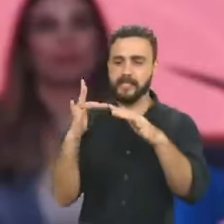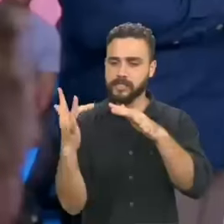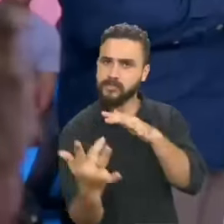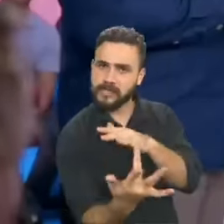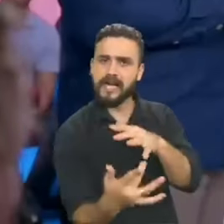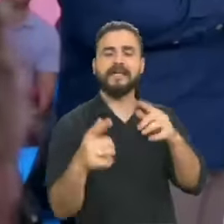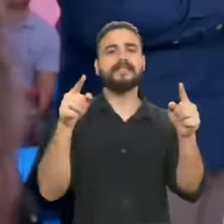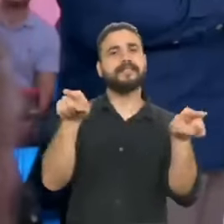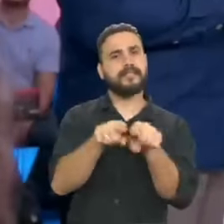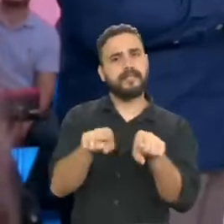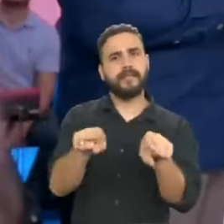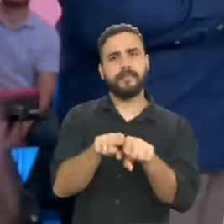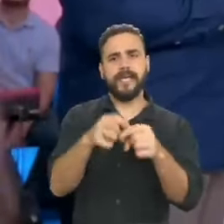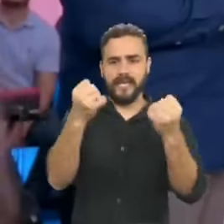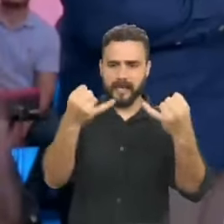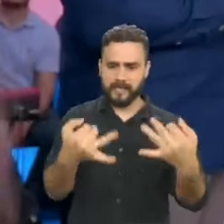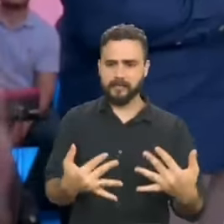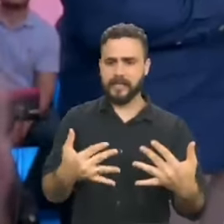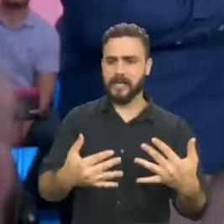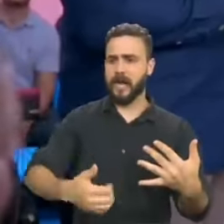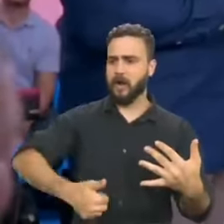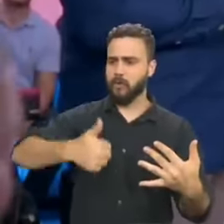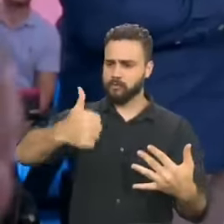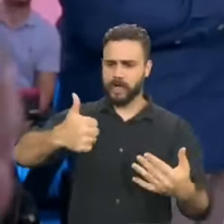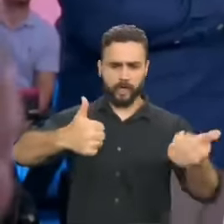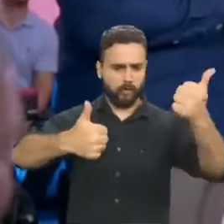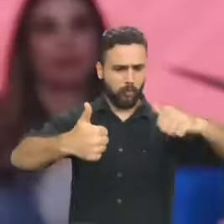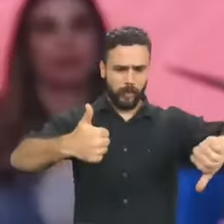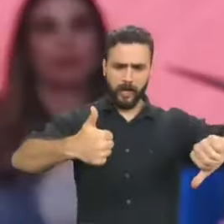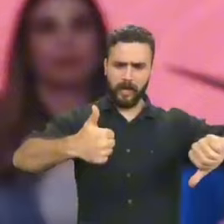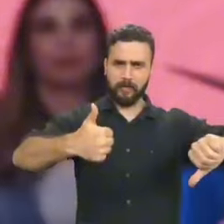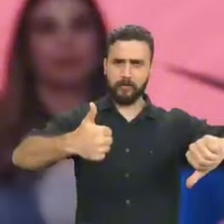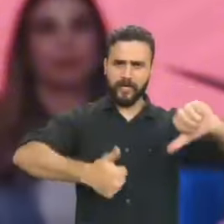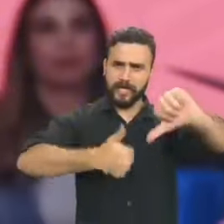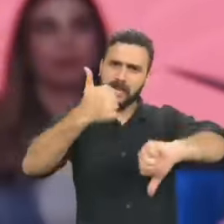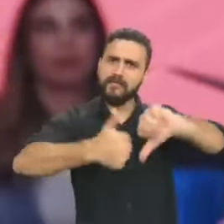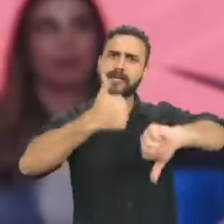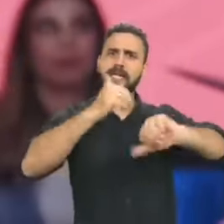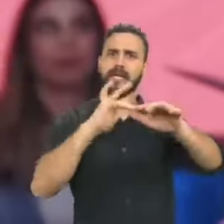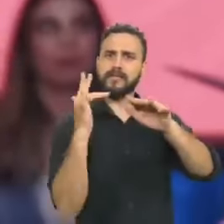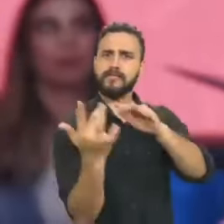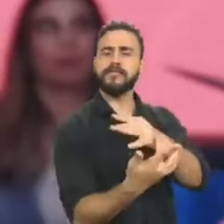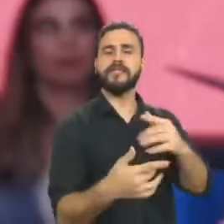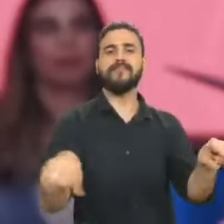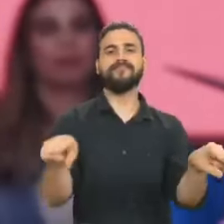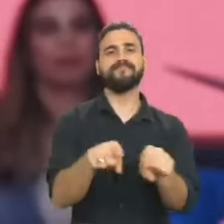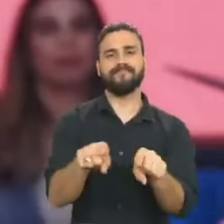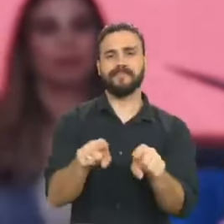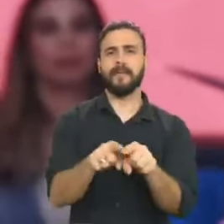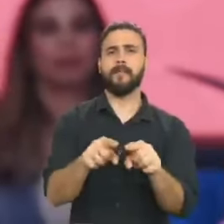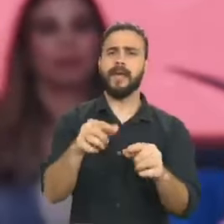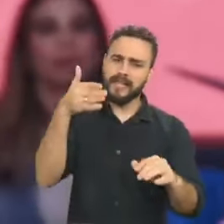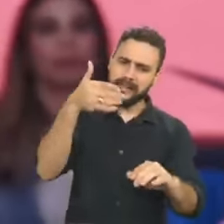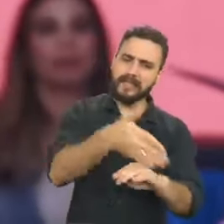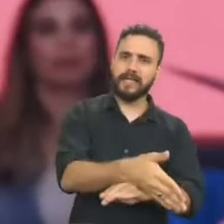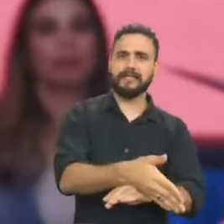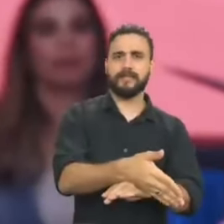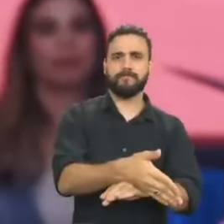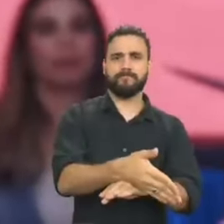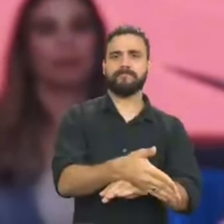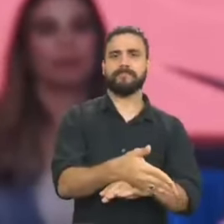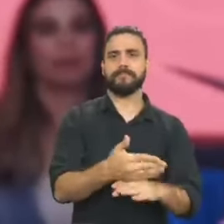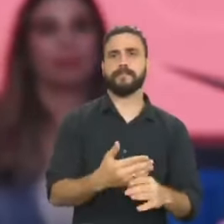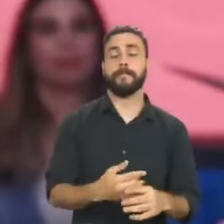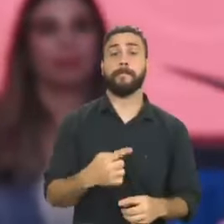é, isso não é. Ontem a gente viu aqui no programa, de ontem a gente viu pessoas que se descaracterizaram.